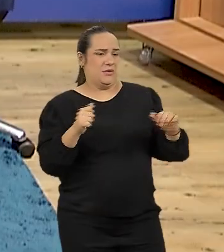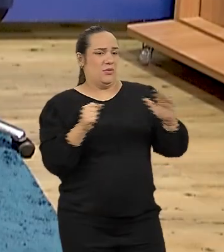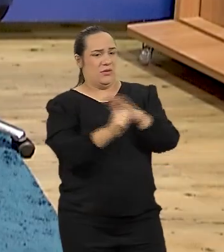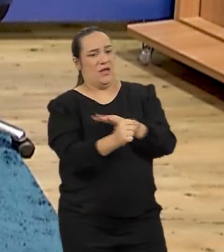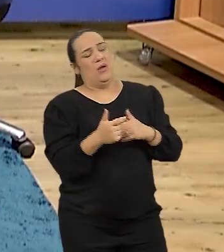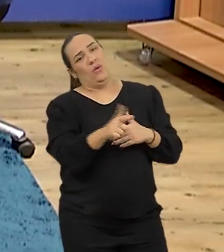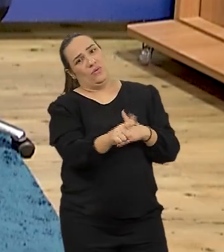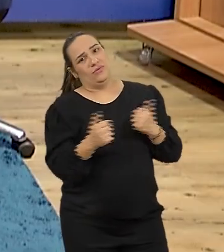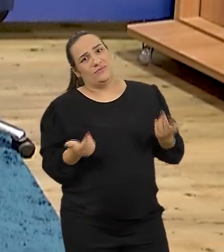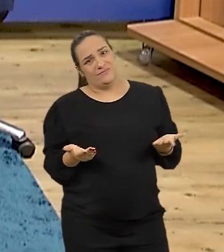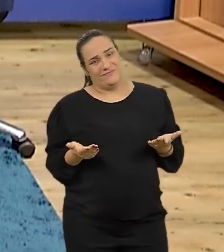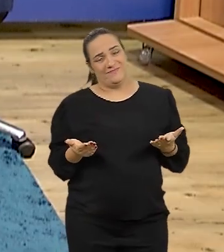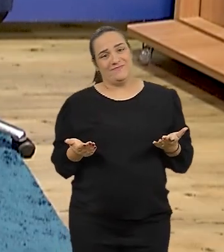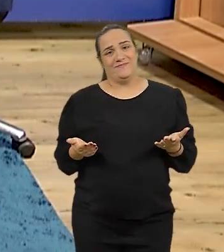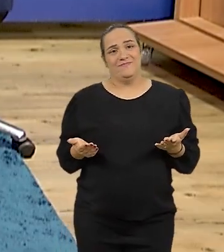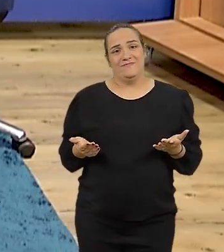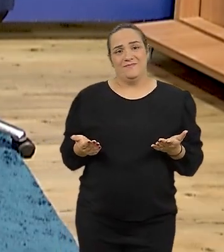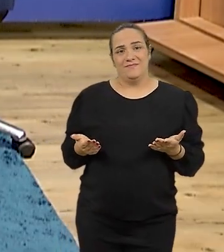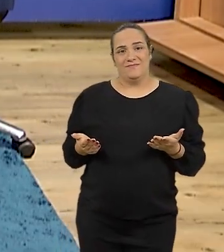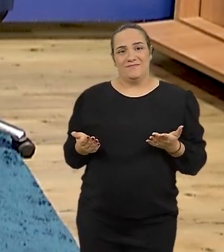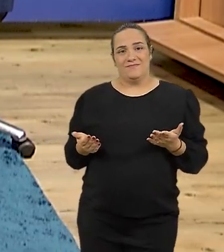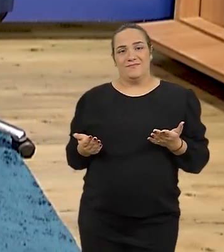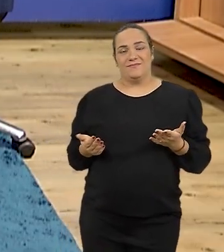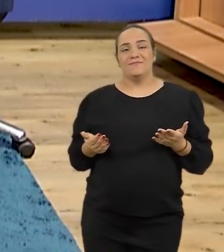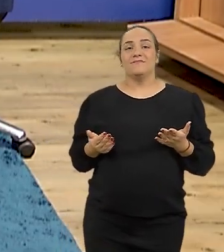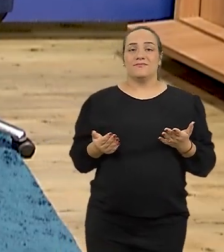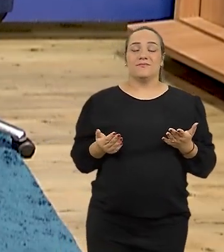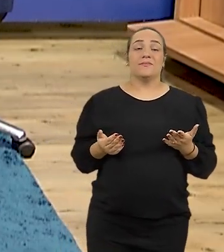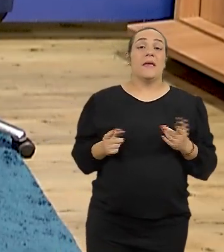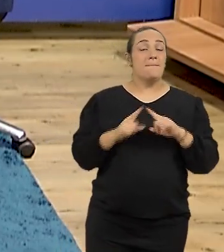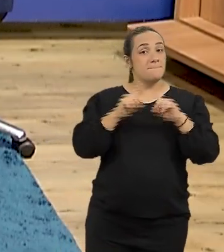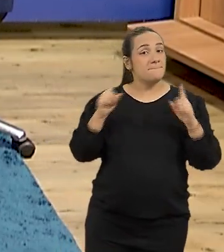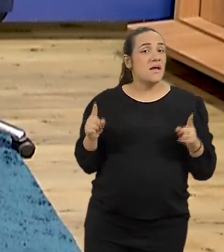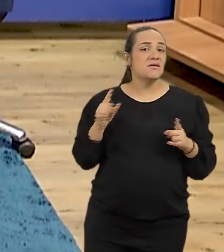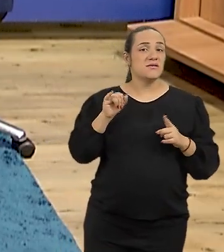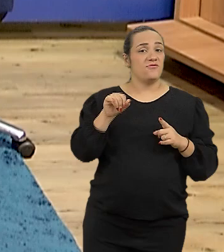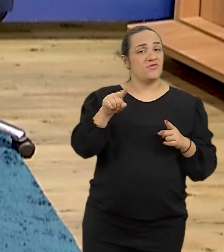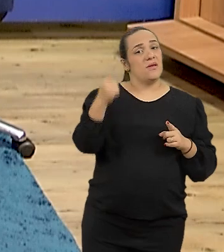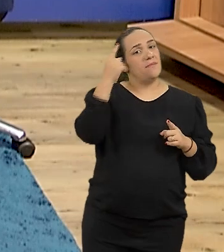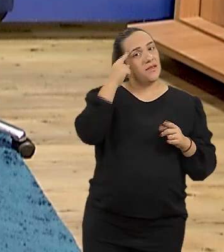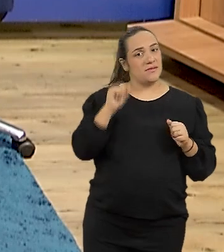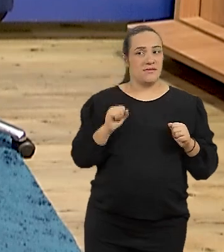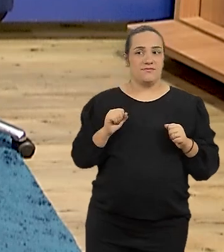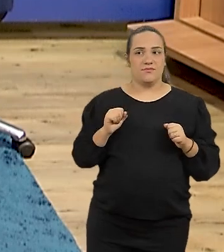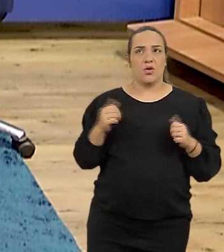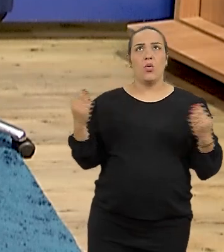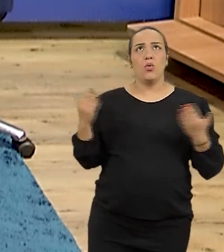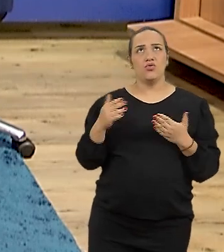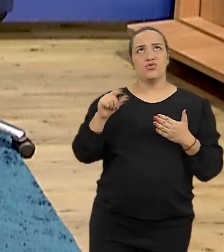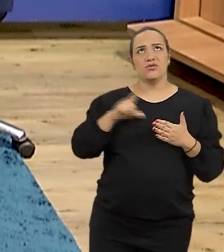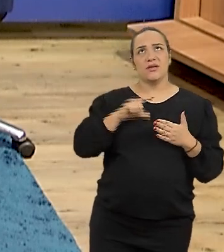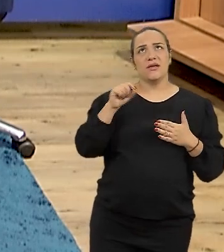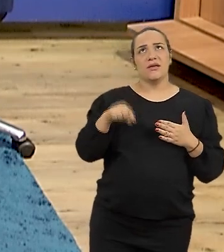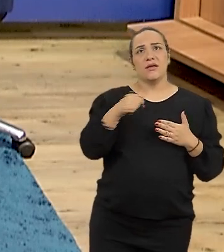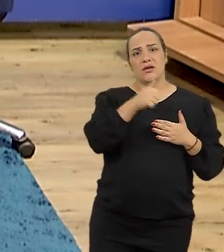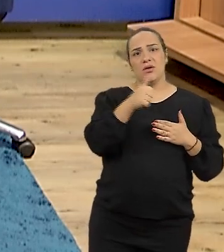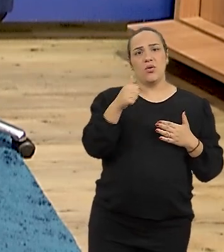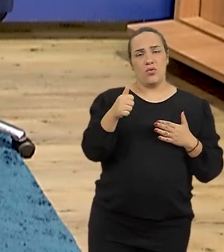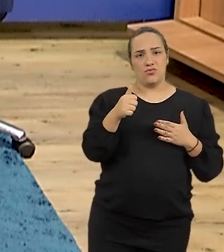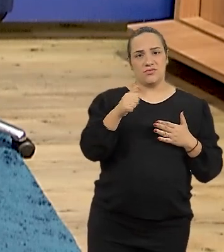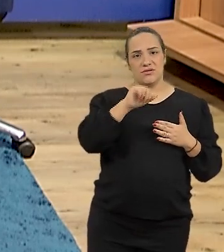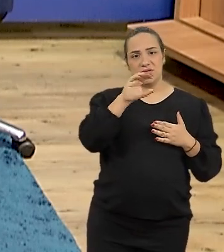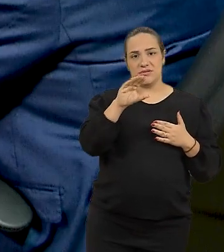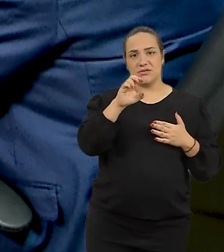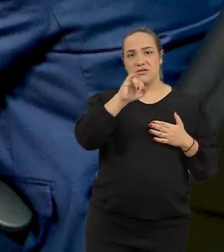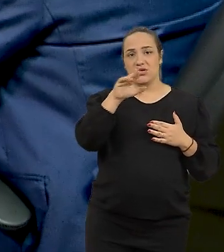cargo e vai ter que pôr outro lá. Não tem jeito de você trabalhar isso. Mas você pega, para você ter uma ideia, nós temos 11 SEJUSCs, né? O estado de